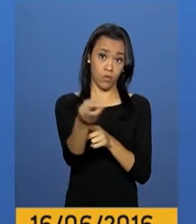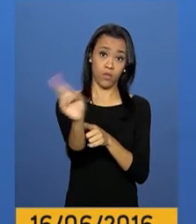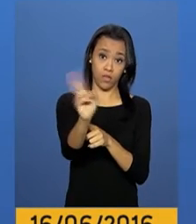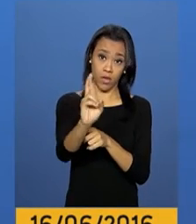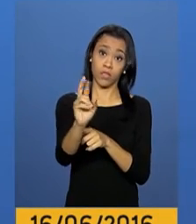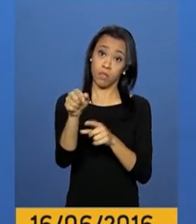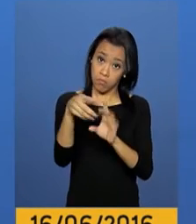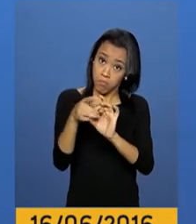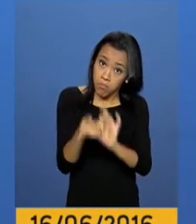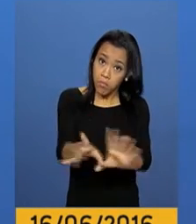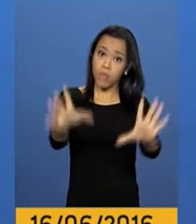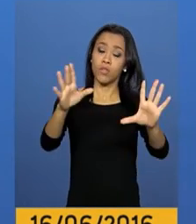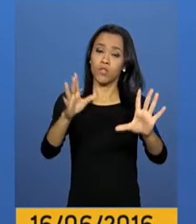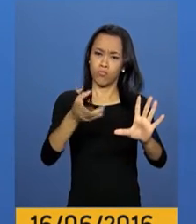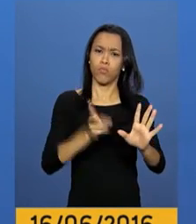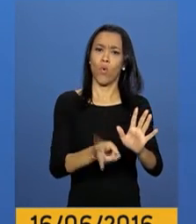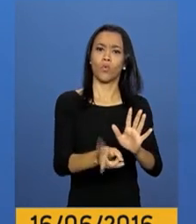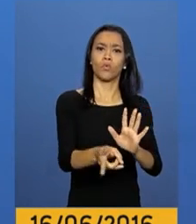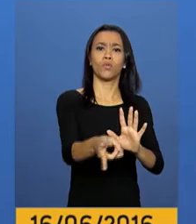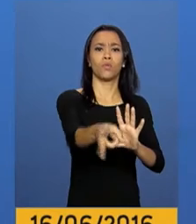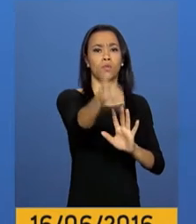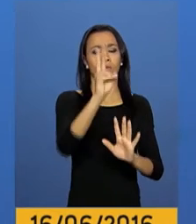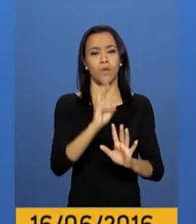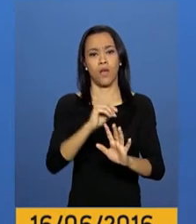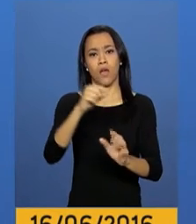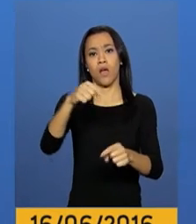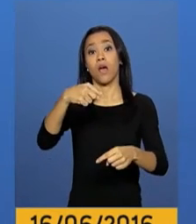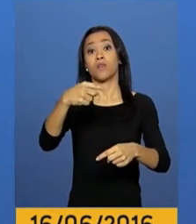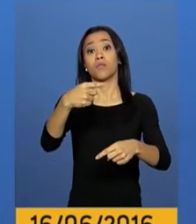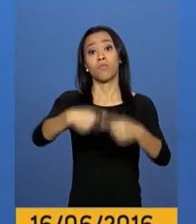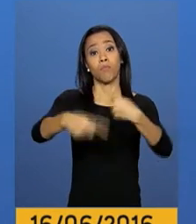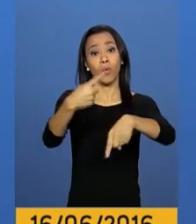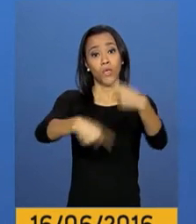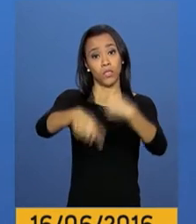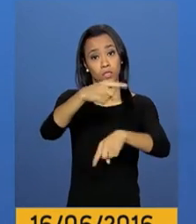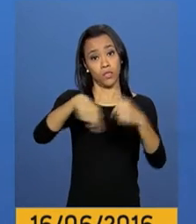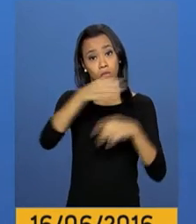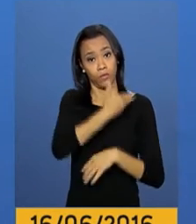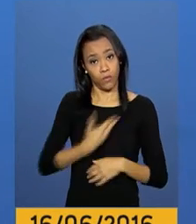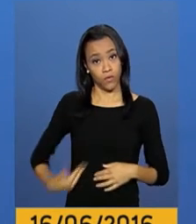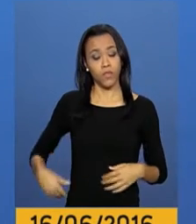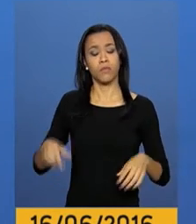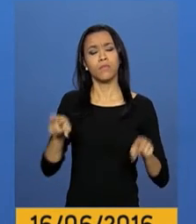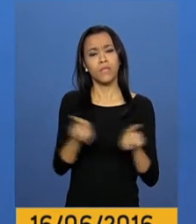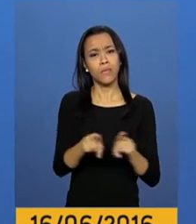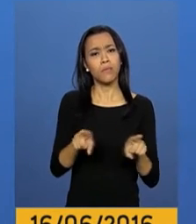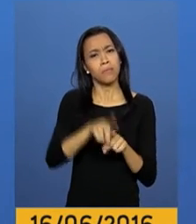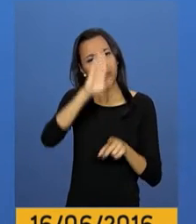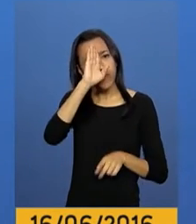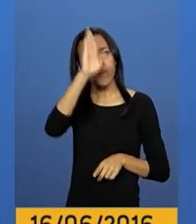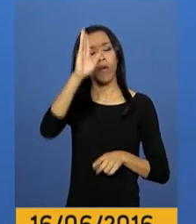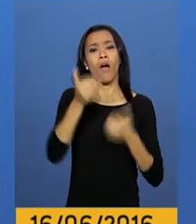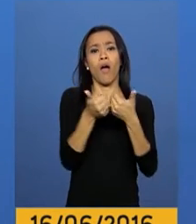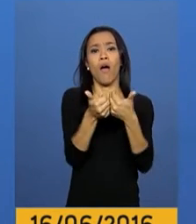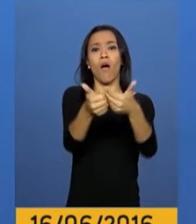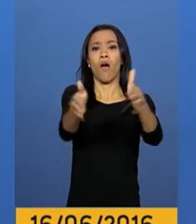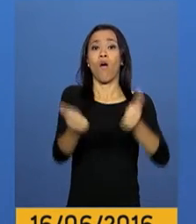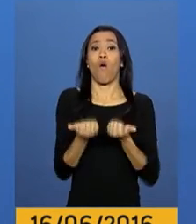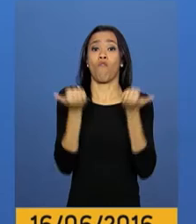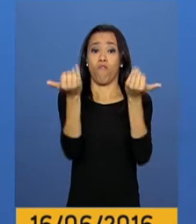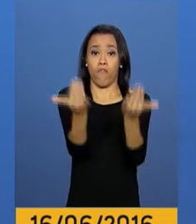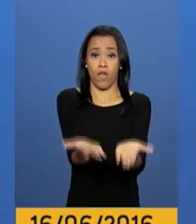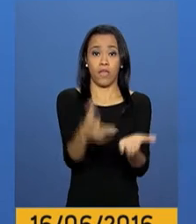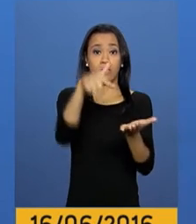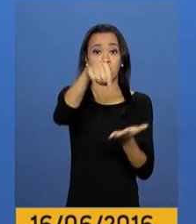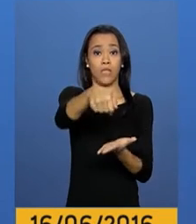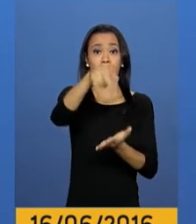a continuidade das políticas públicas, inclusive a oferta dessas 75 mil